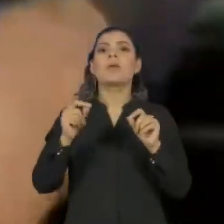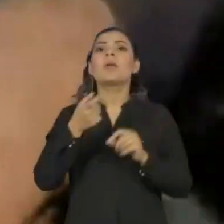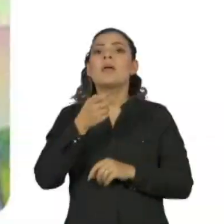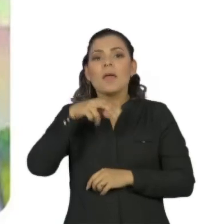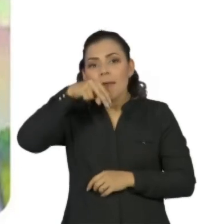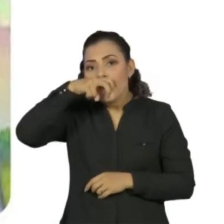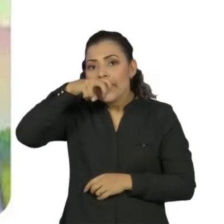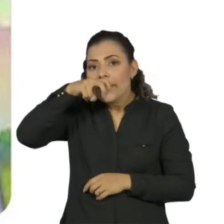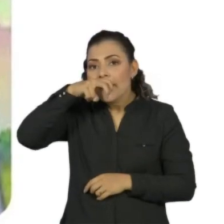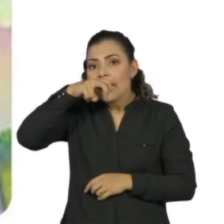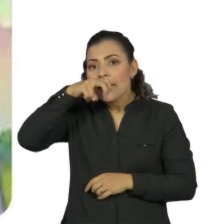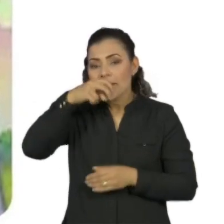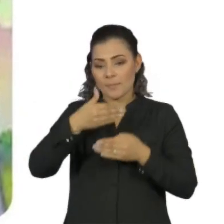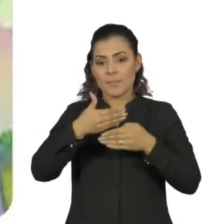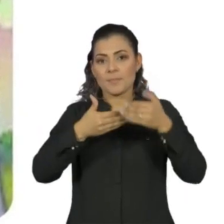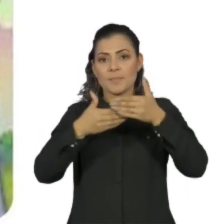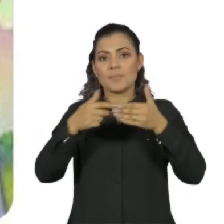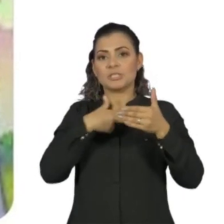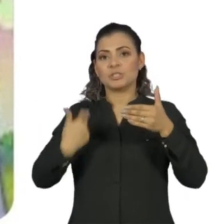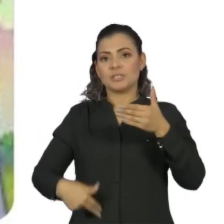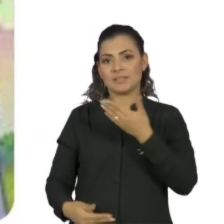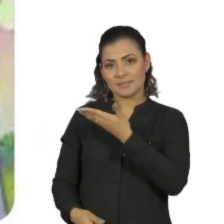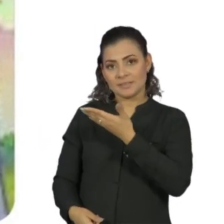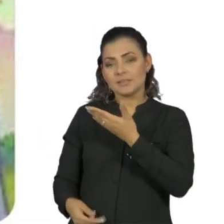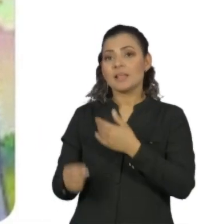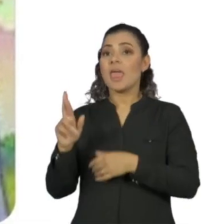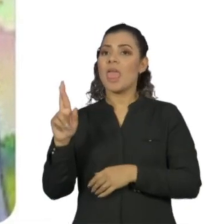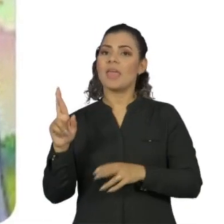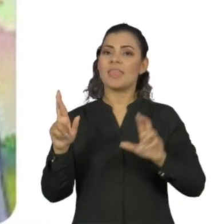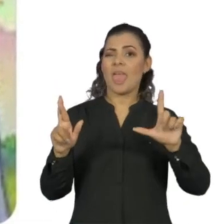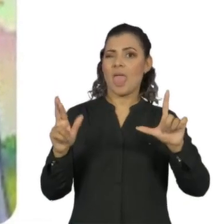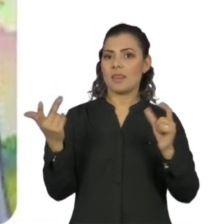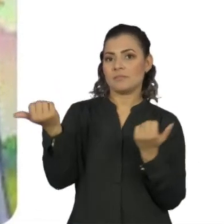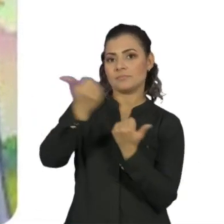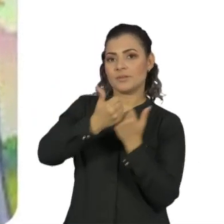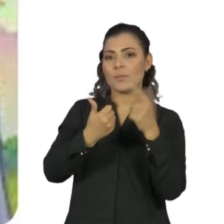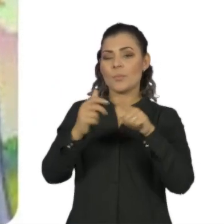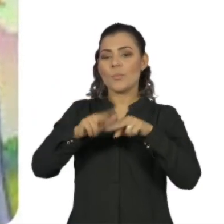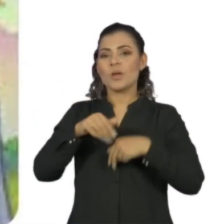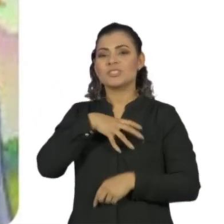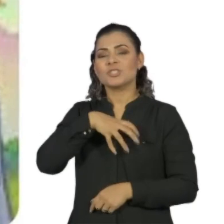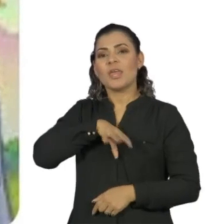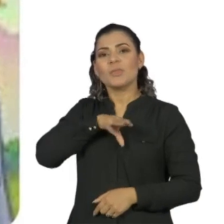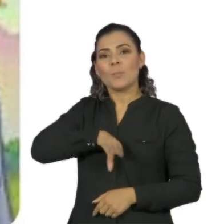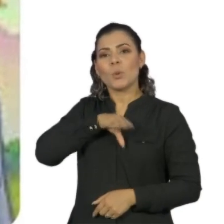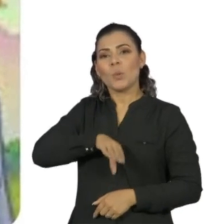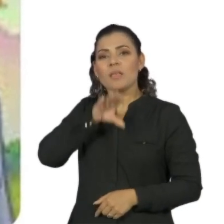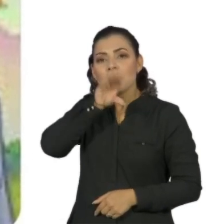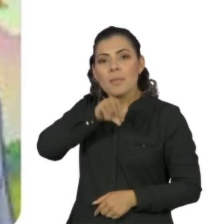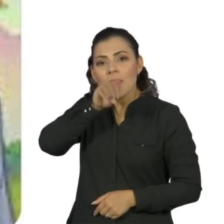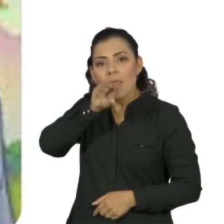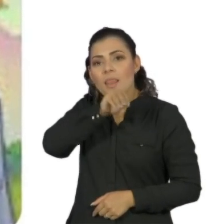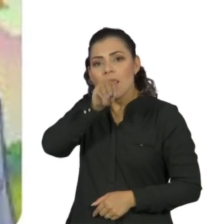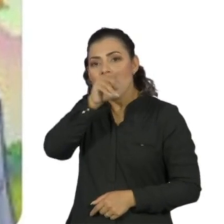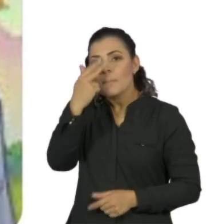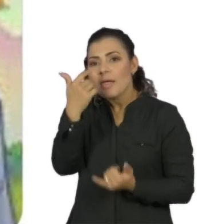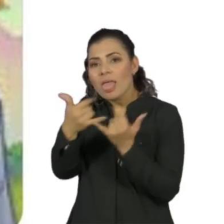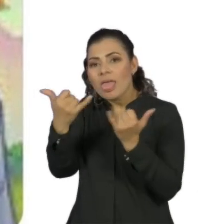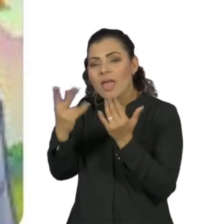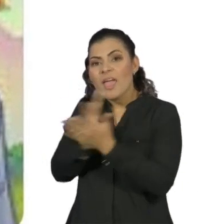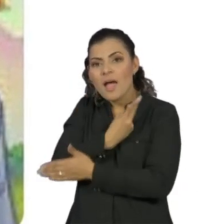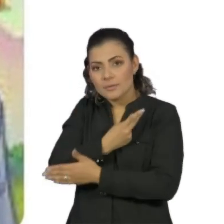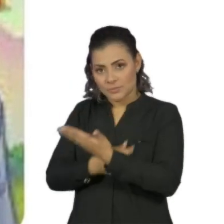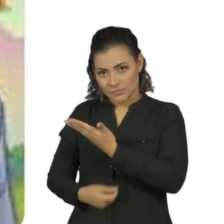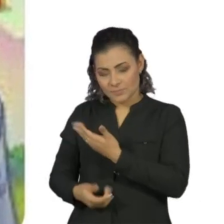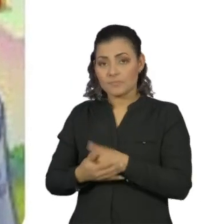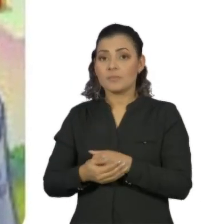da mônica na muralha da china e um texto que trocava as letras r por l em referência a maneira como alguns chineses falam português o